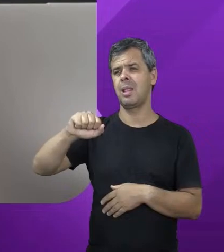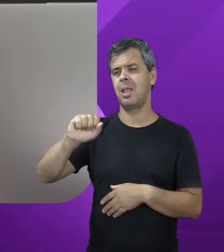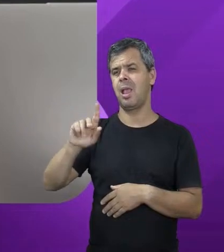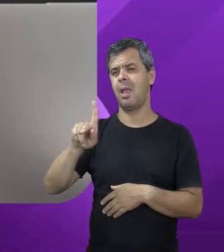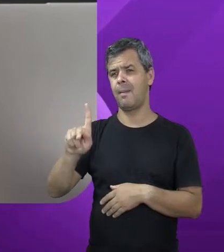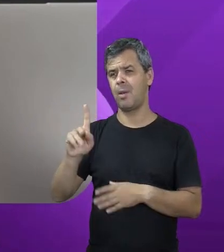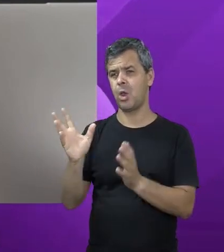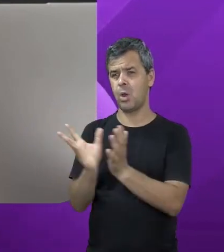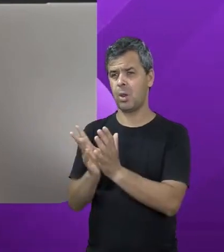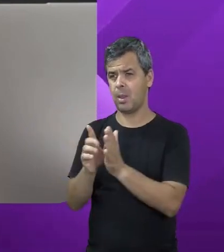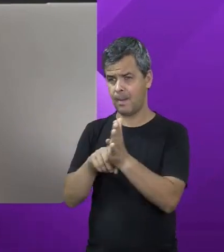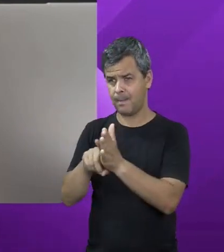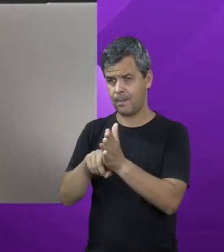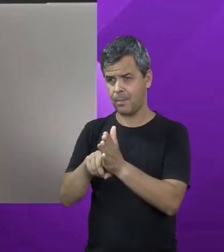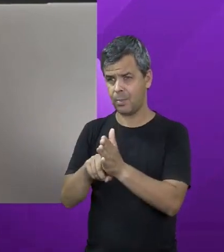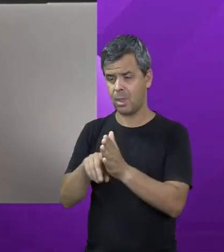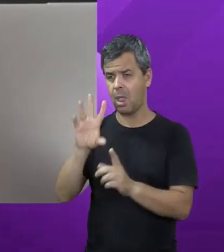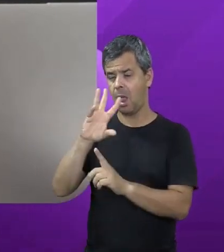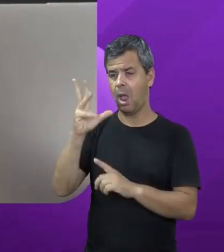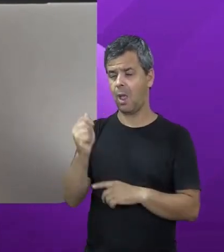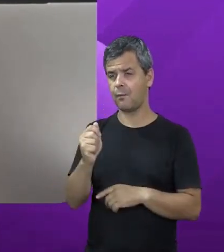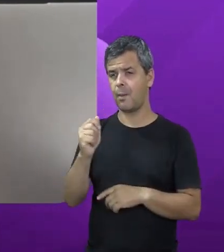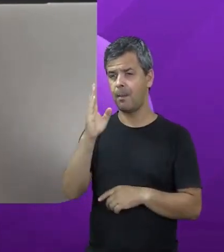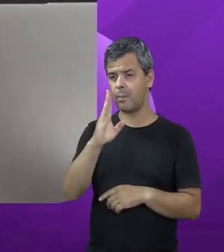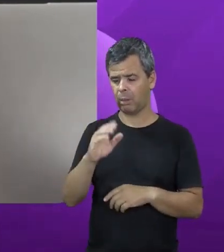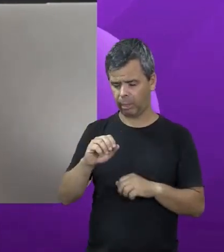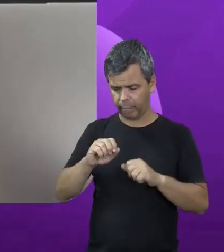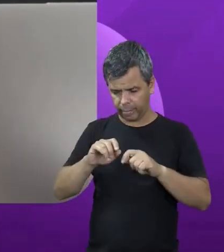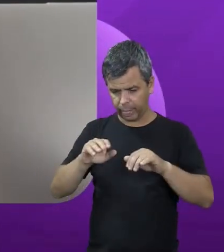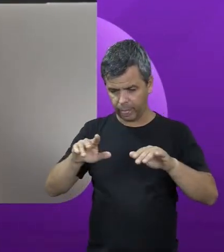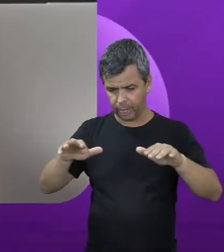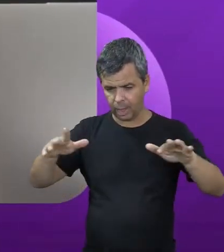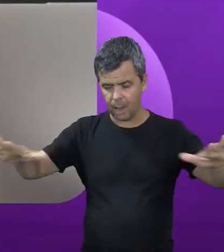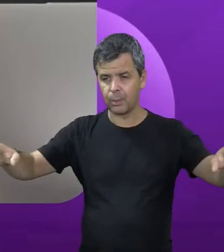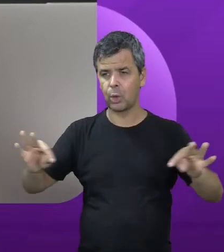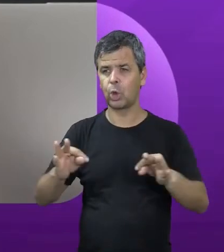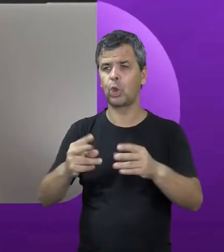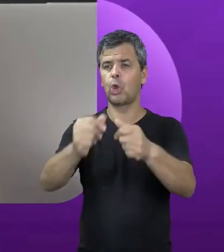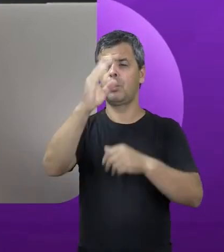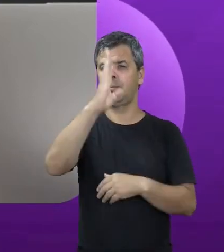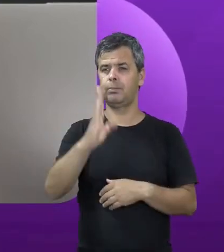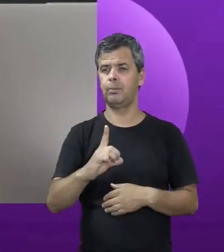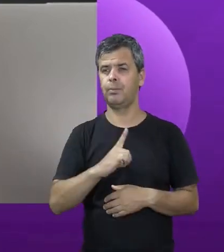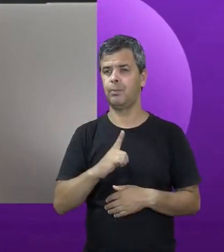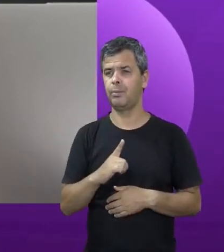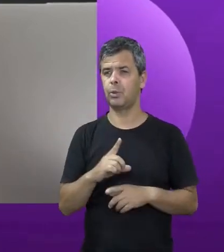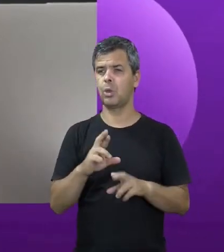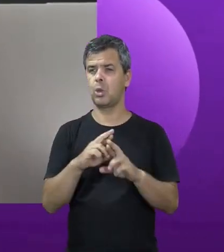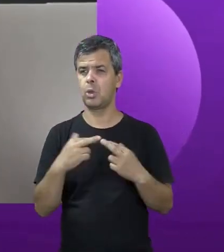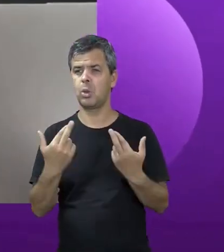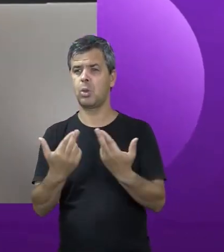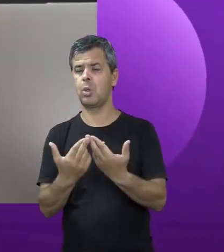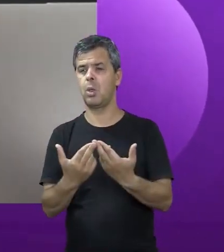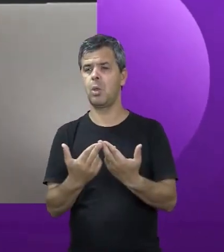os núcleos de pesquisas afro-brasileiras que se espalharam pelo Brasil. Você teve o encontro das